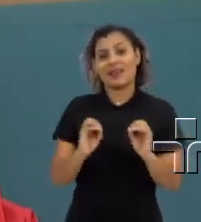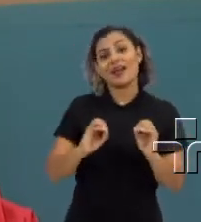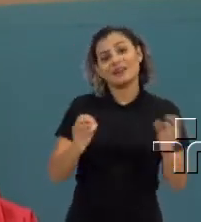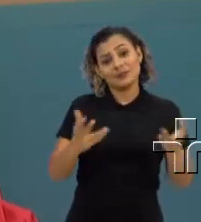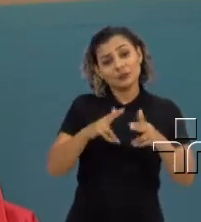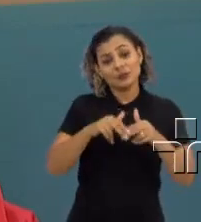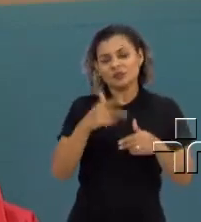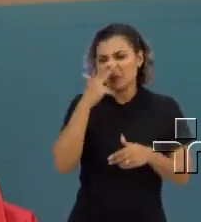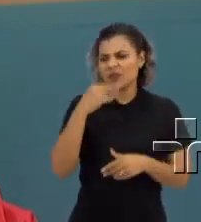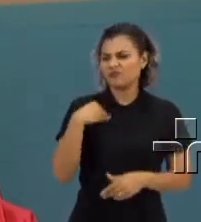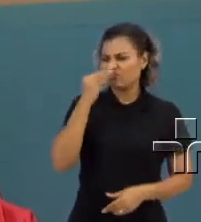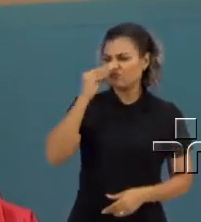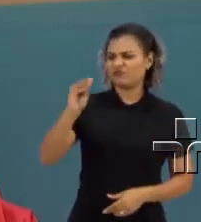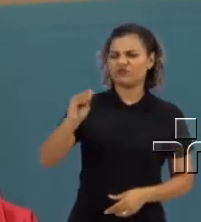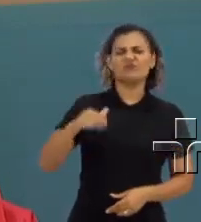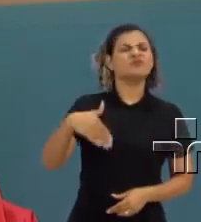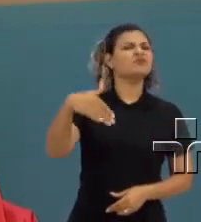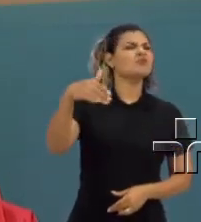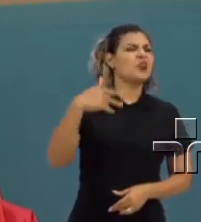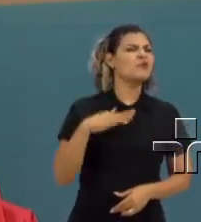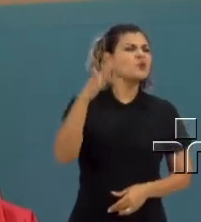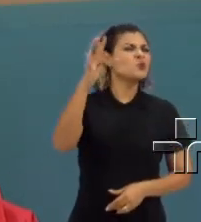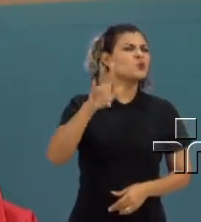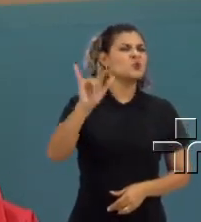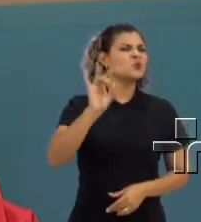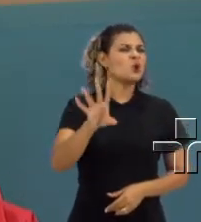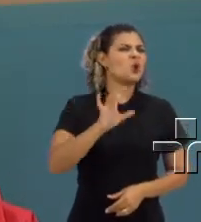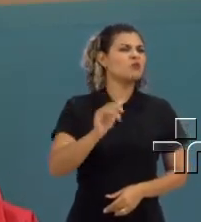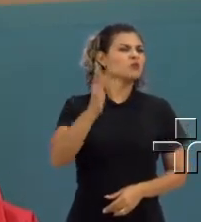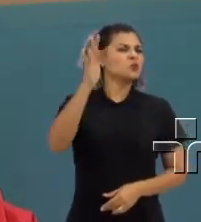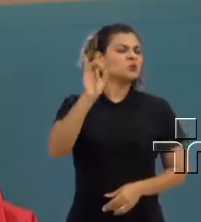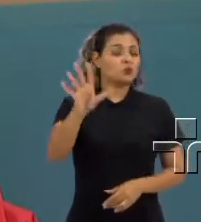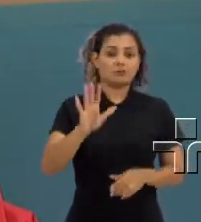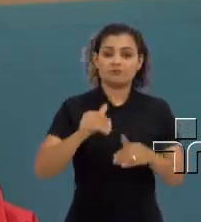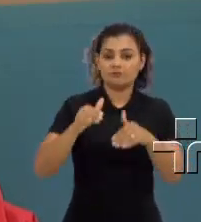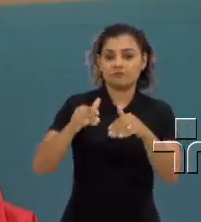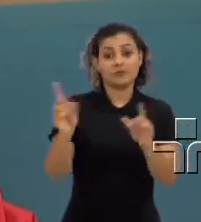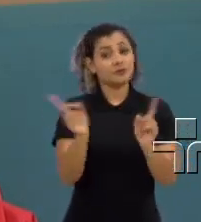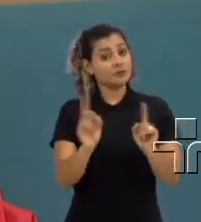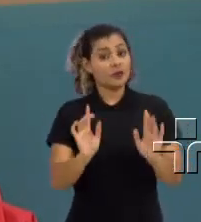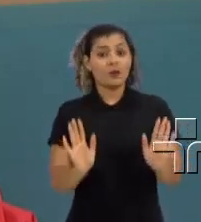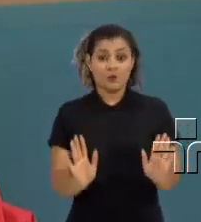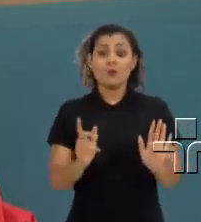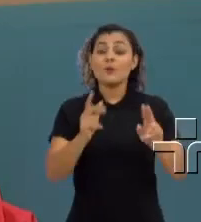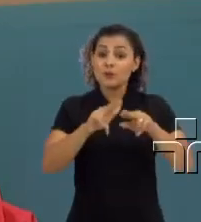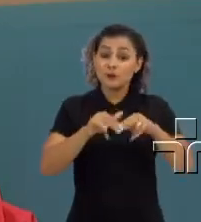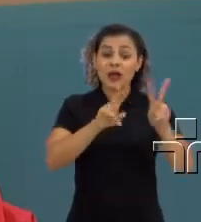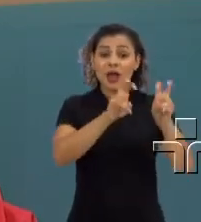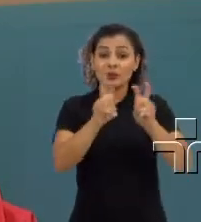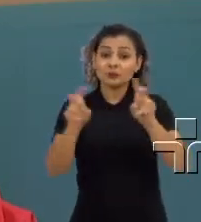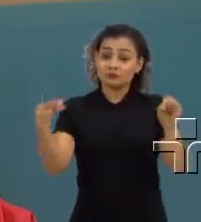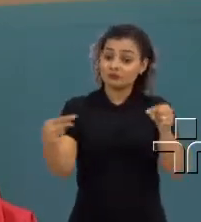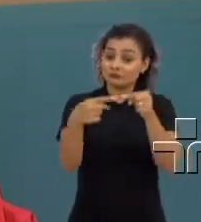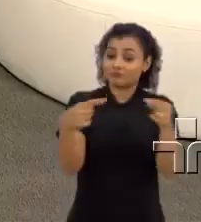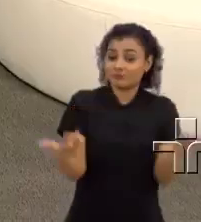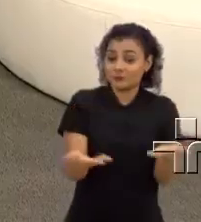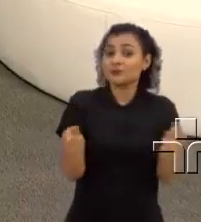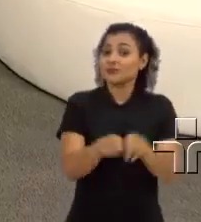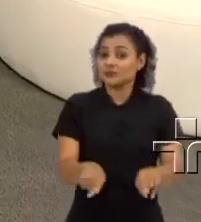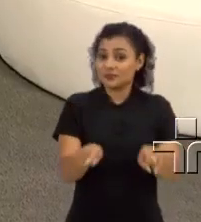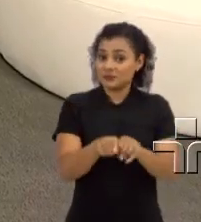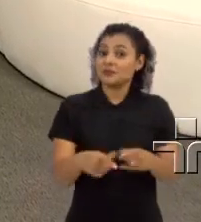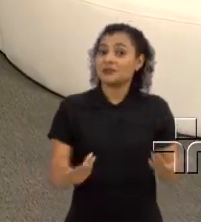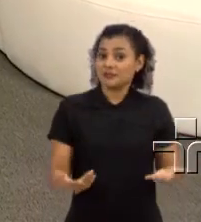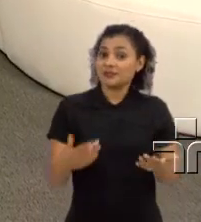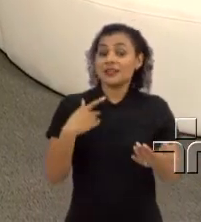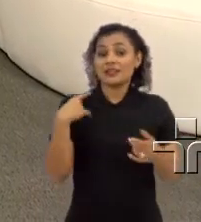coloca isso como se fosse uma coisa que ainda vai acontecer. Né? Então, é botar um pouco de luz nesses assuntos que estão aqui pipocando